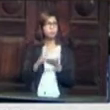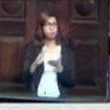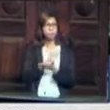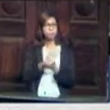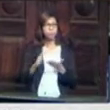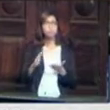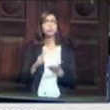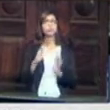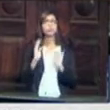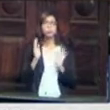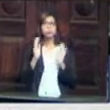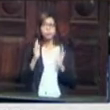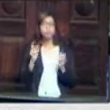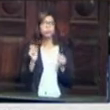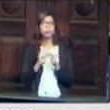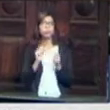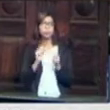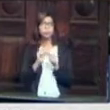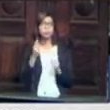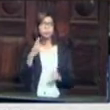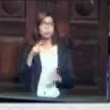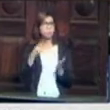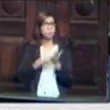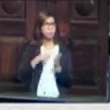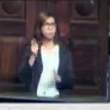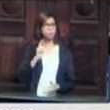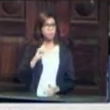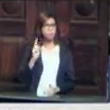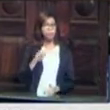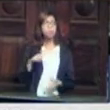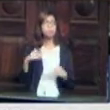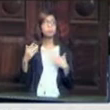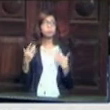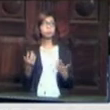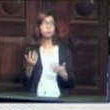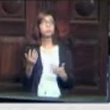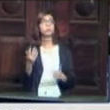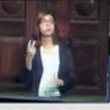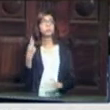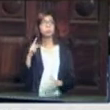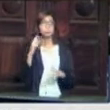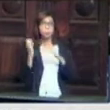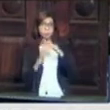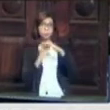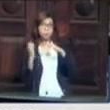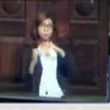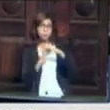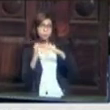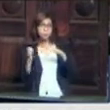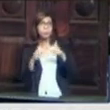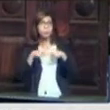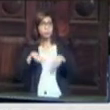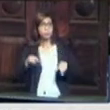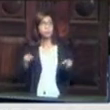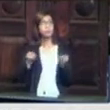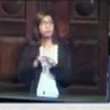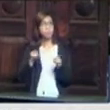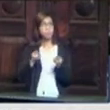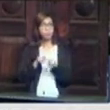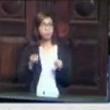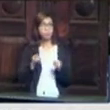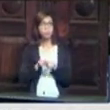foram concedidas isenções fiscais quando essas empresas estavam também